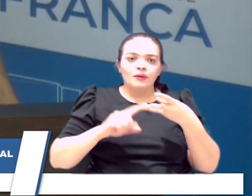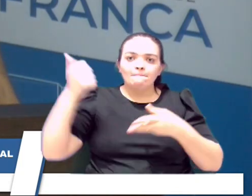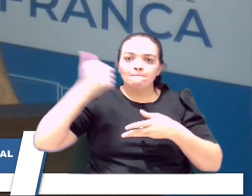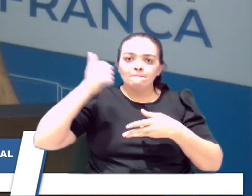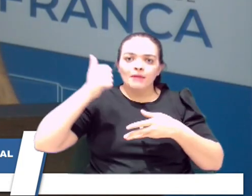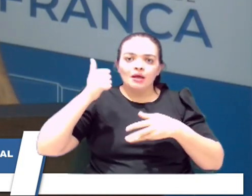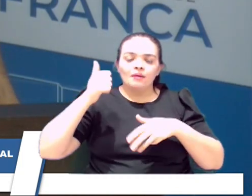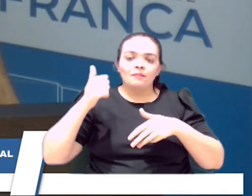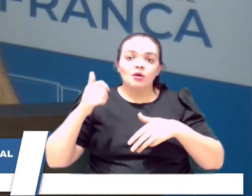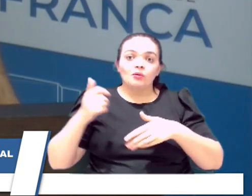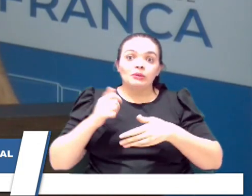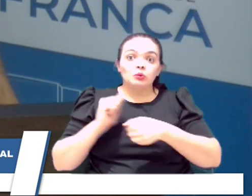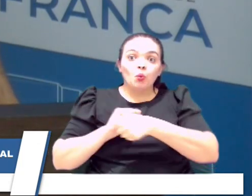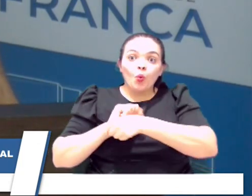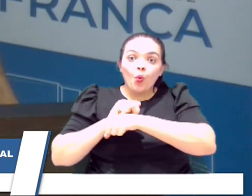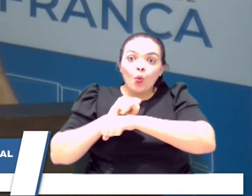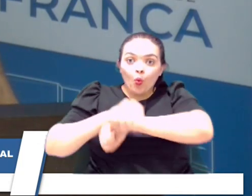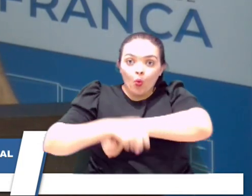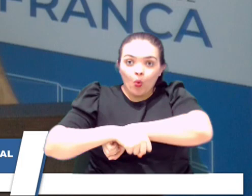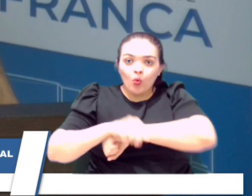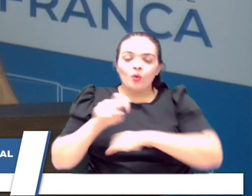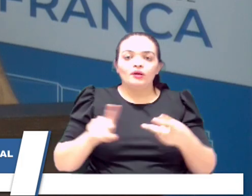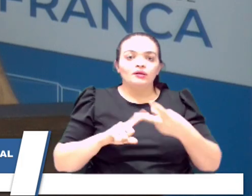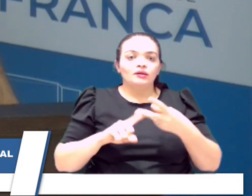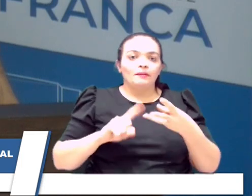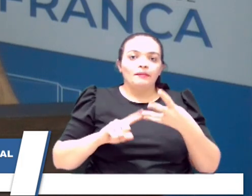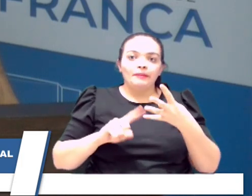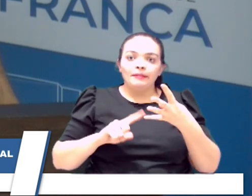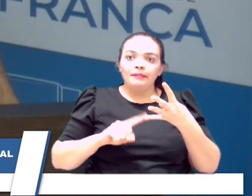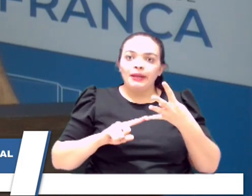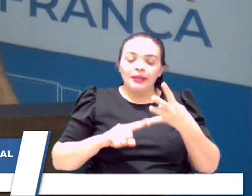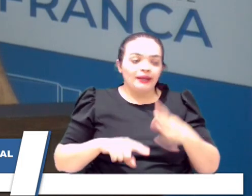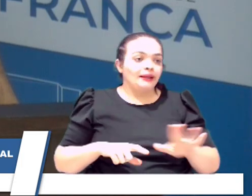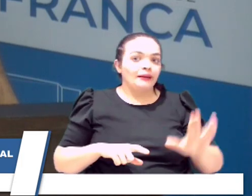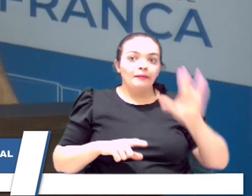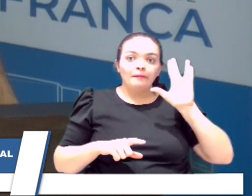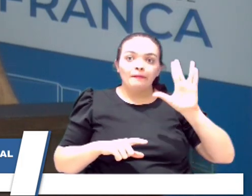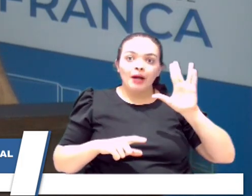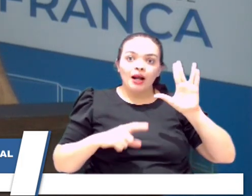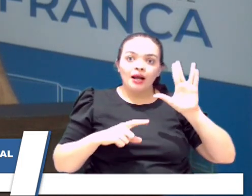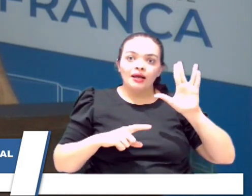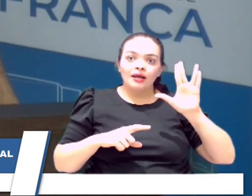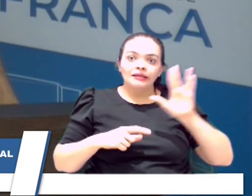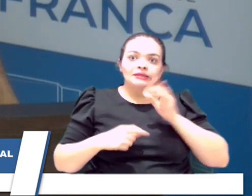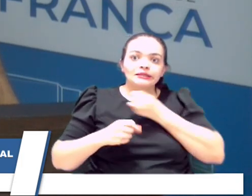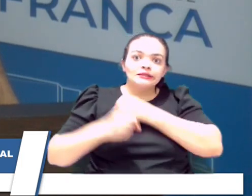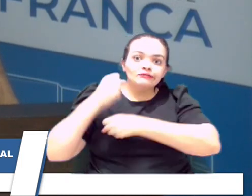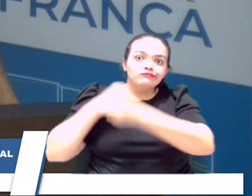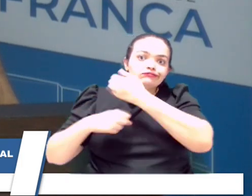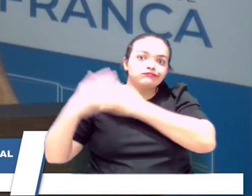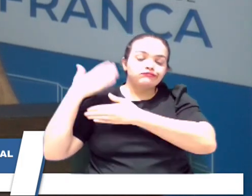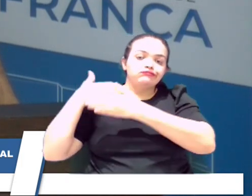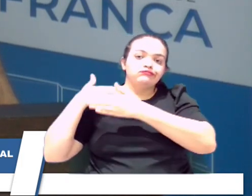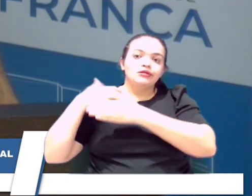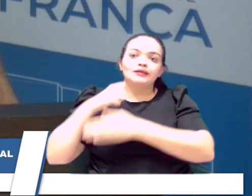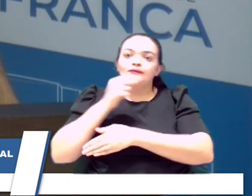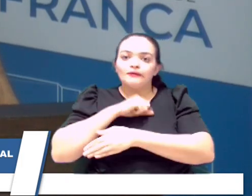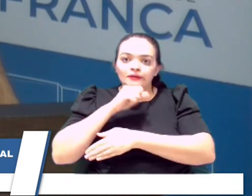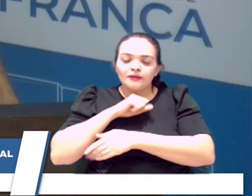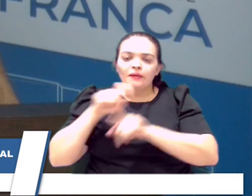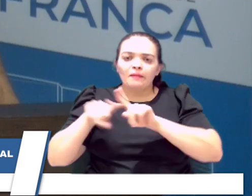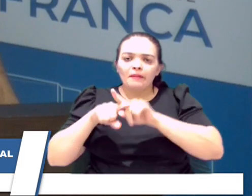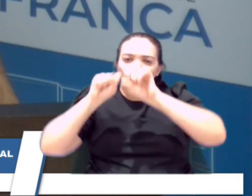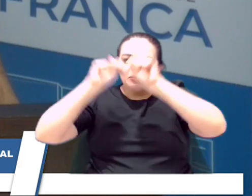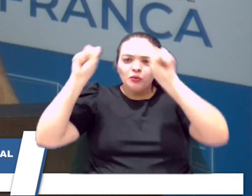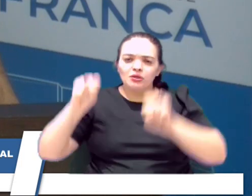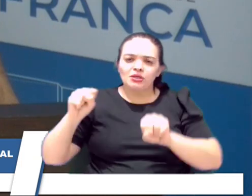couro, mas agora somos pioneiros numa planta que está entre nós há 10 mil anos atrás e que o sistema conseguiu nos corromper achando que